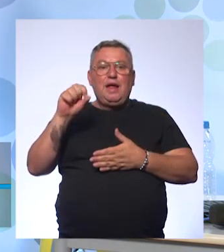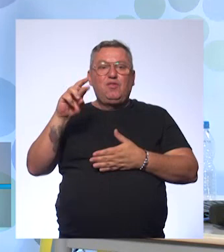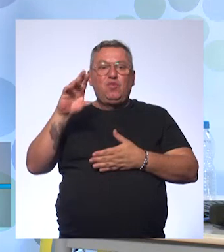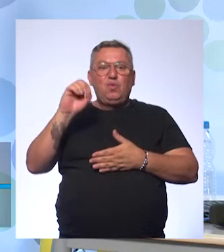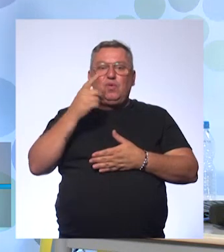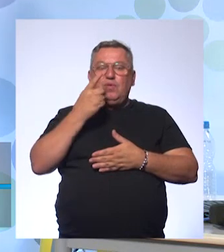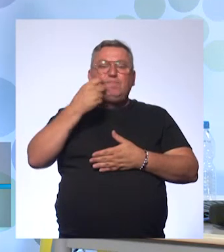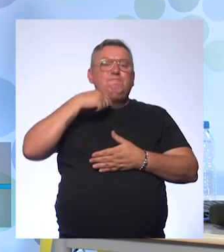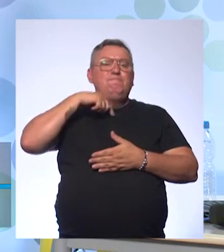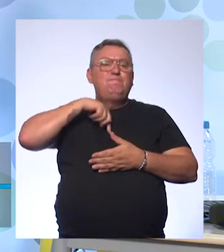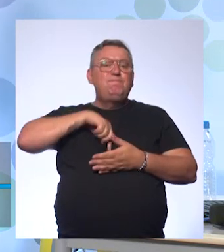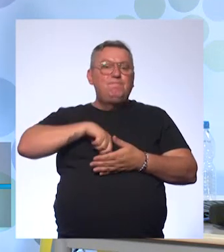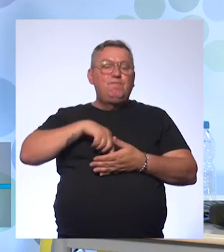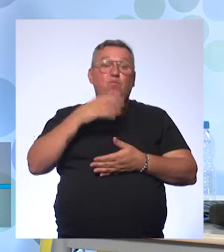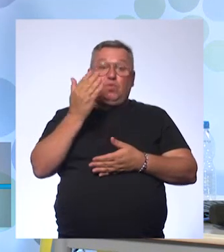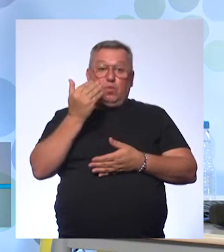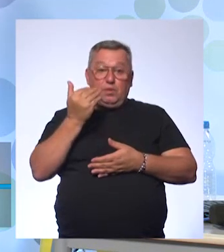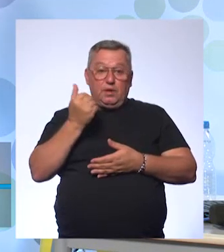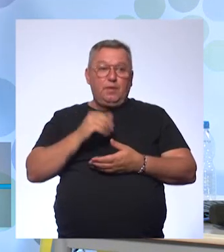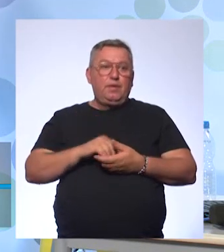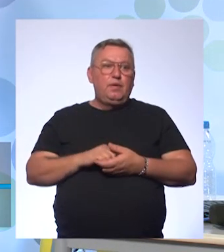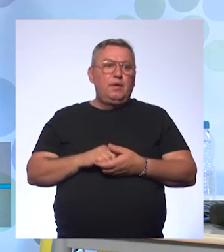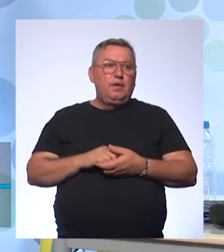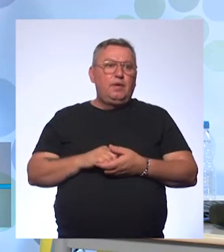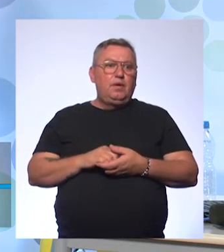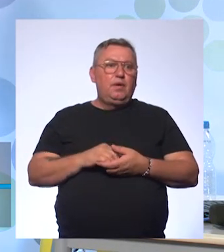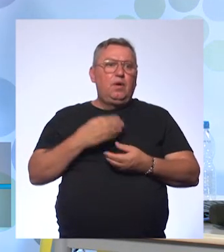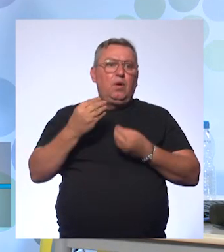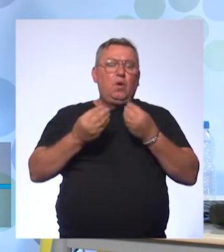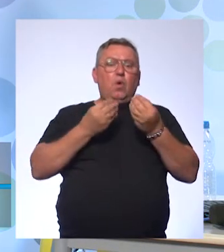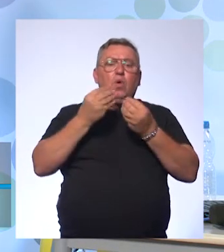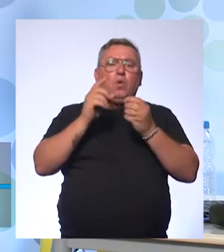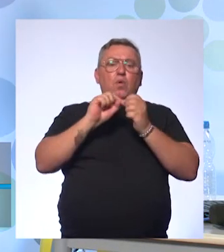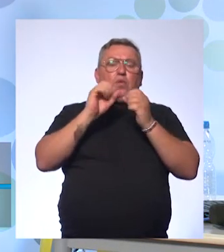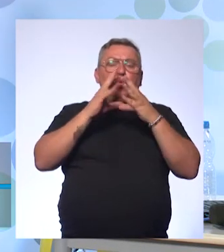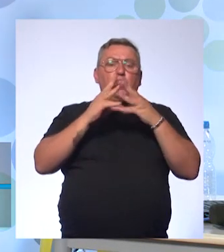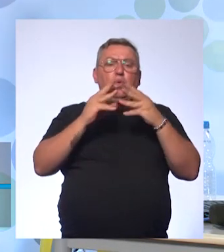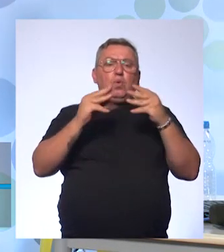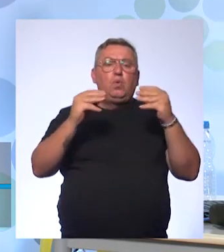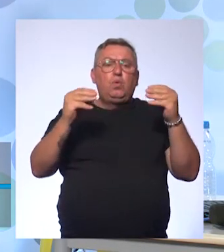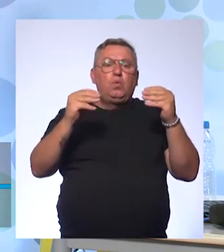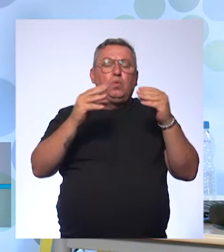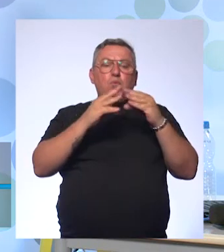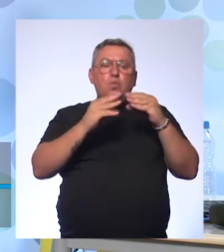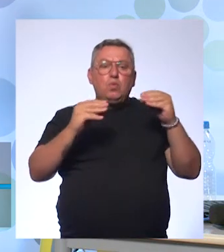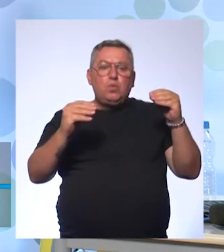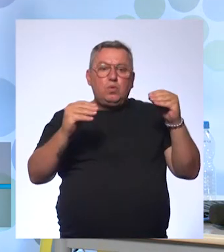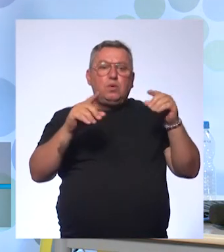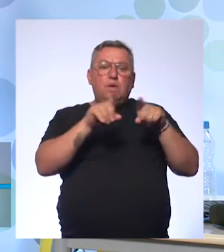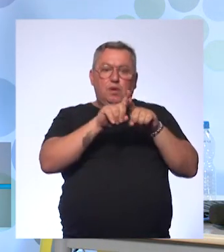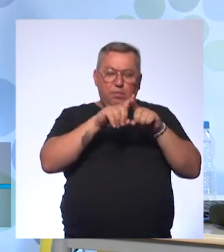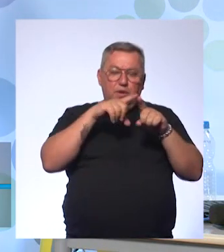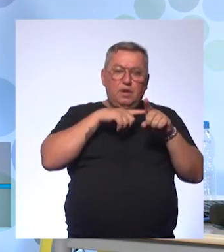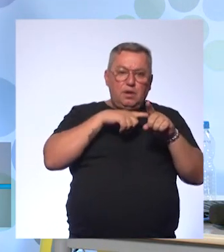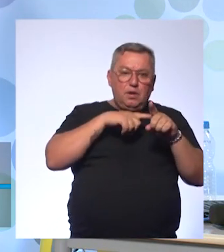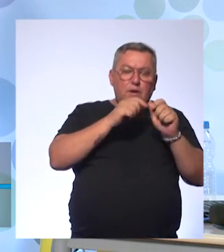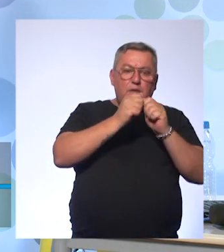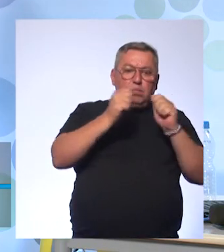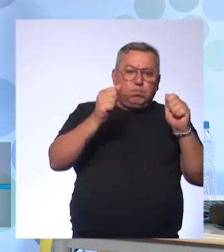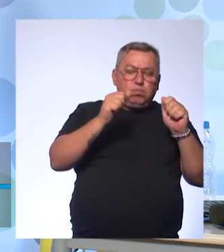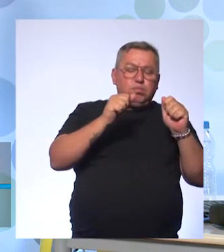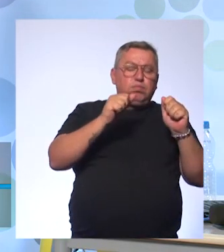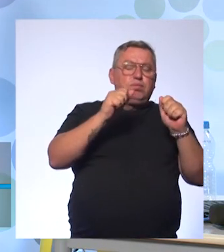falando ali de alimentação. Como que é a reprodução nesse grupo? A gente tem a parte também assexuada e